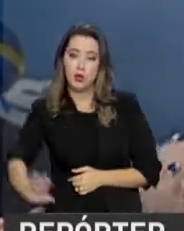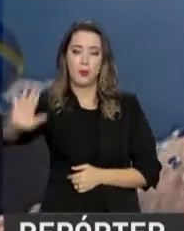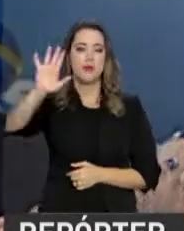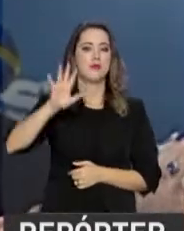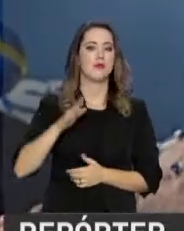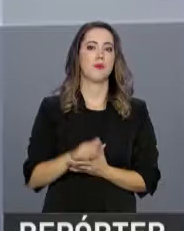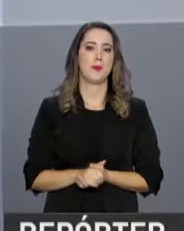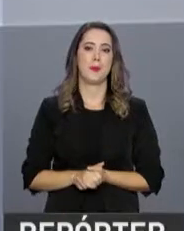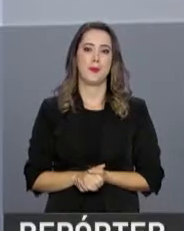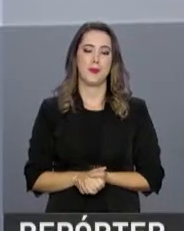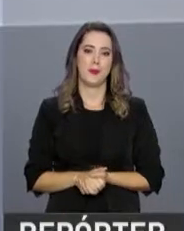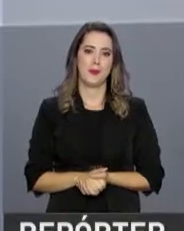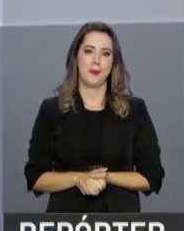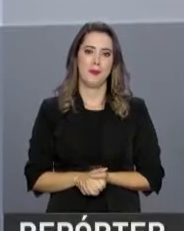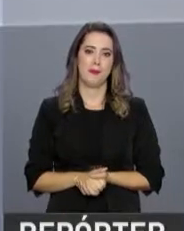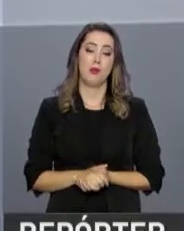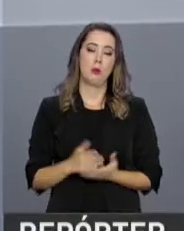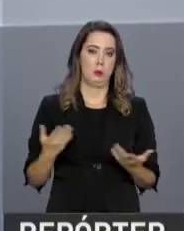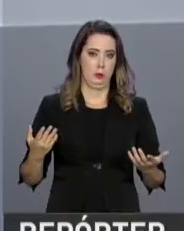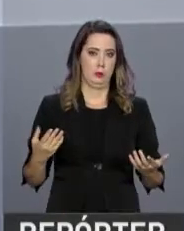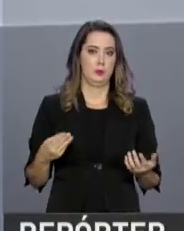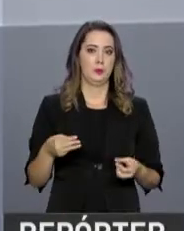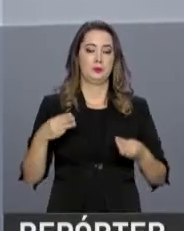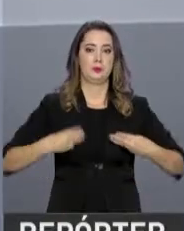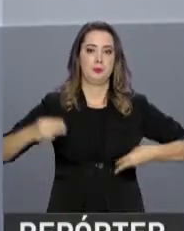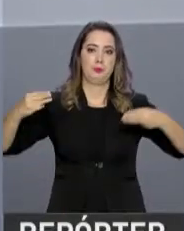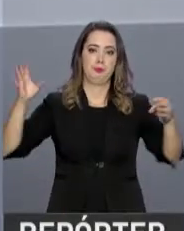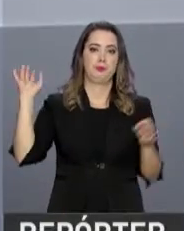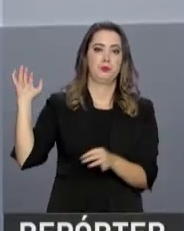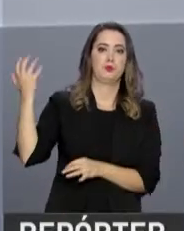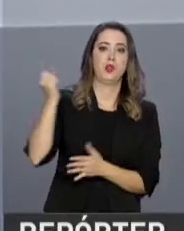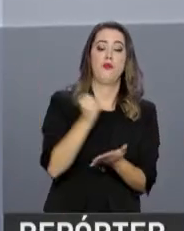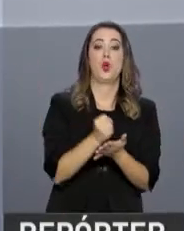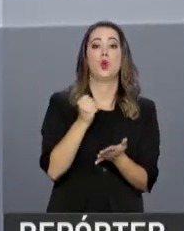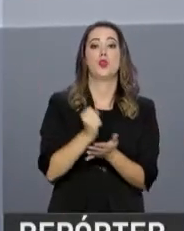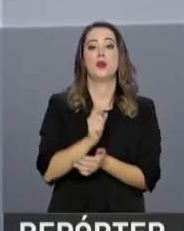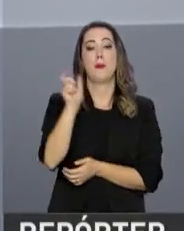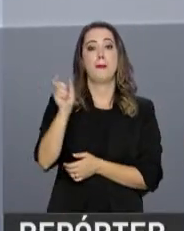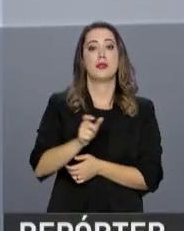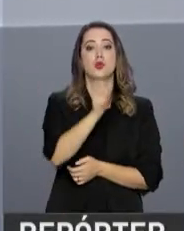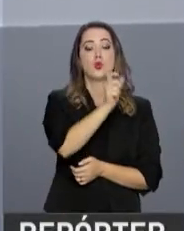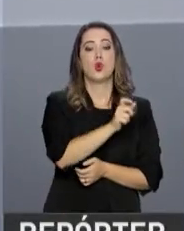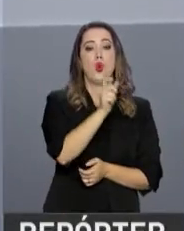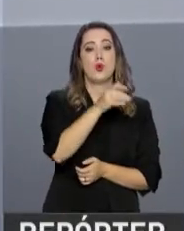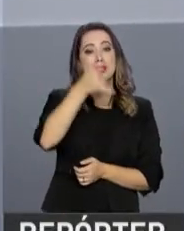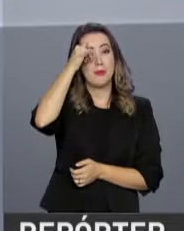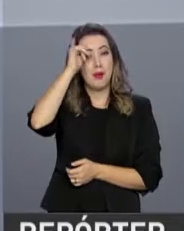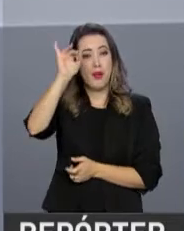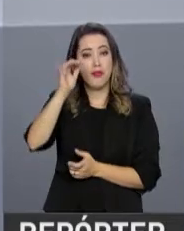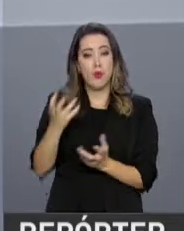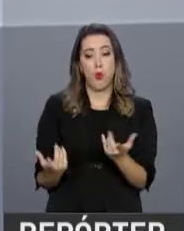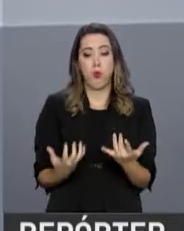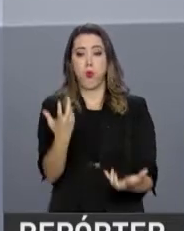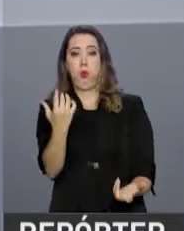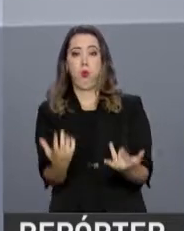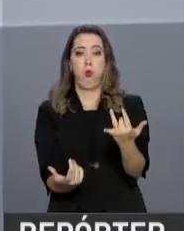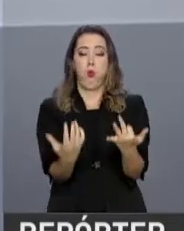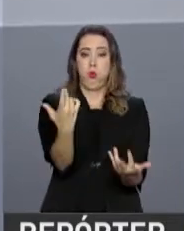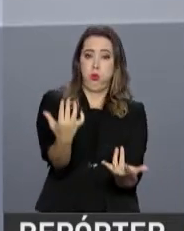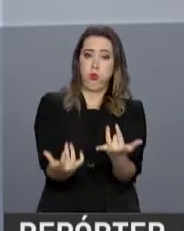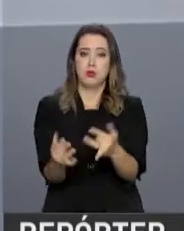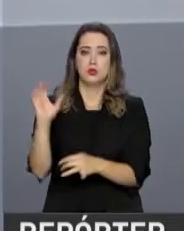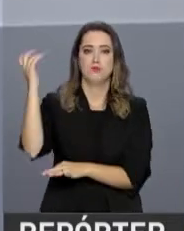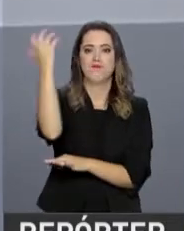a população brasileira o ministério do meio ambiente vai contratar brigadistas para prevenir e combater incêndios florestais